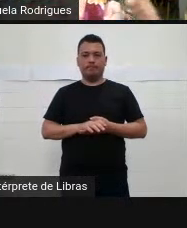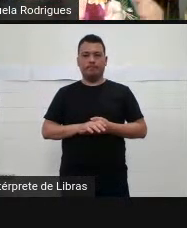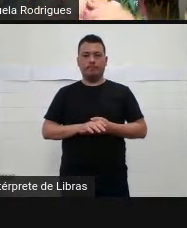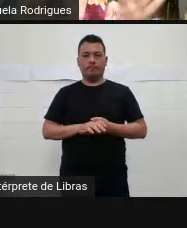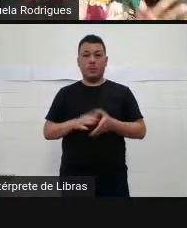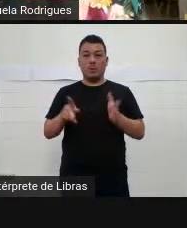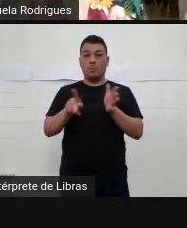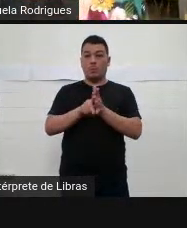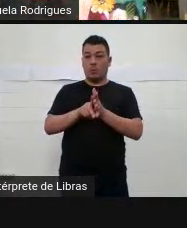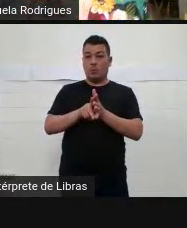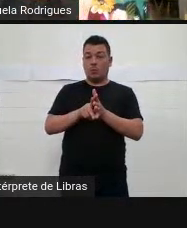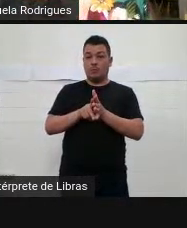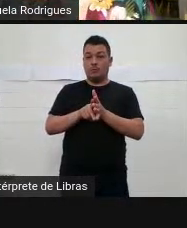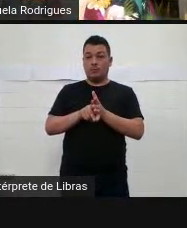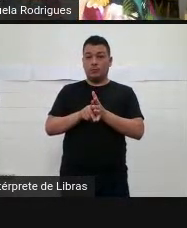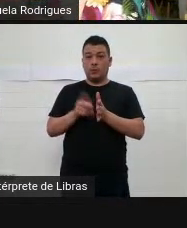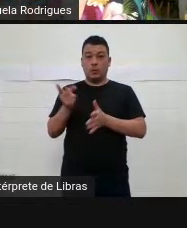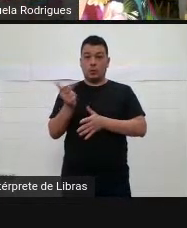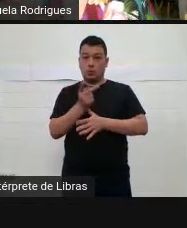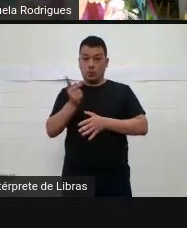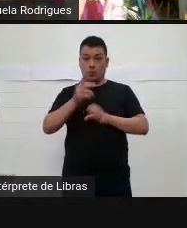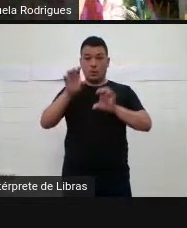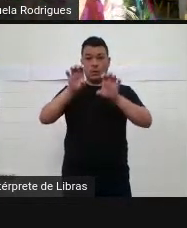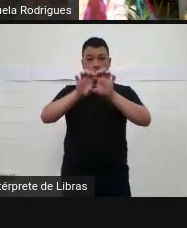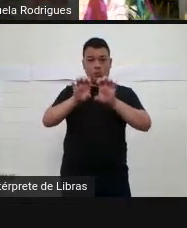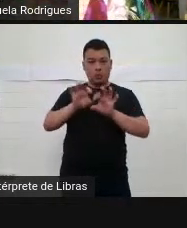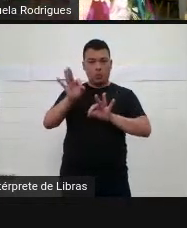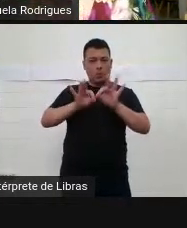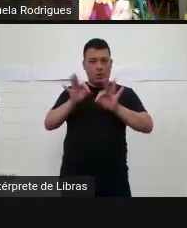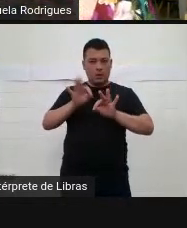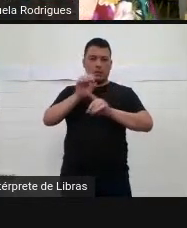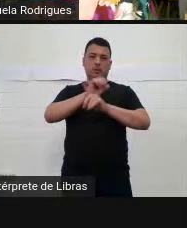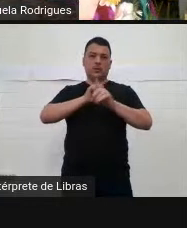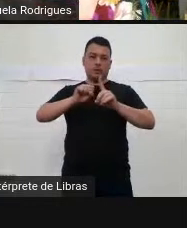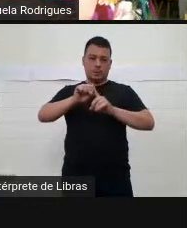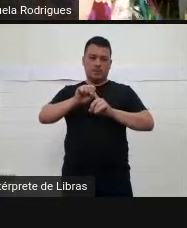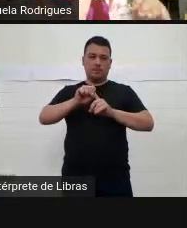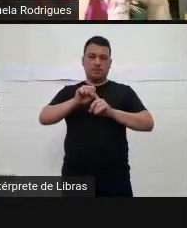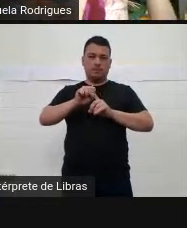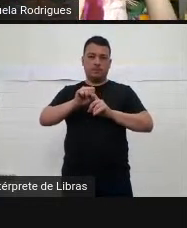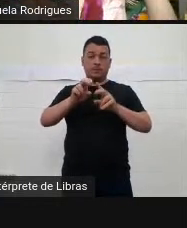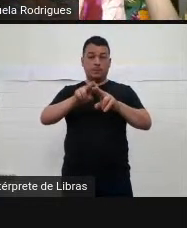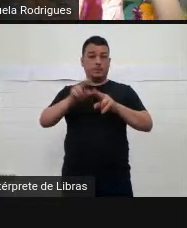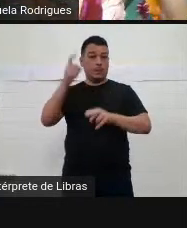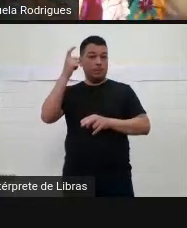do qual essas estruturas se organizam. Então, pensar que